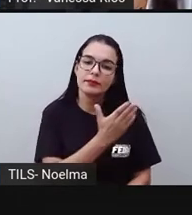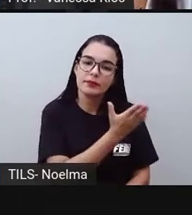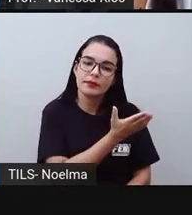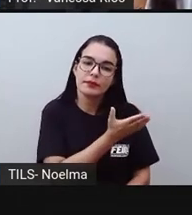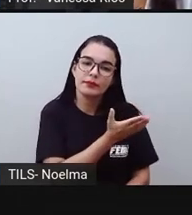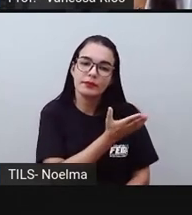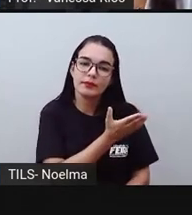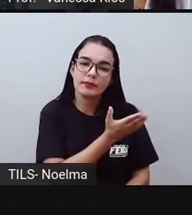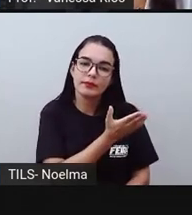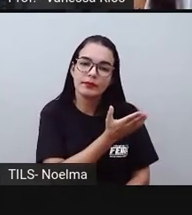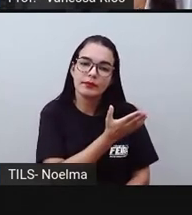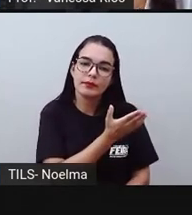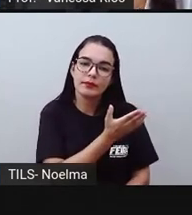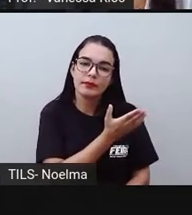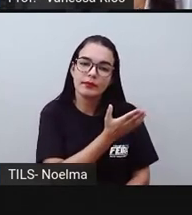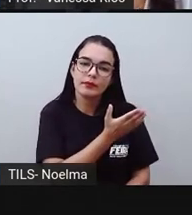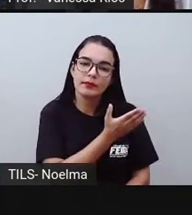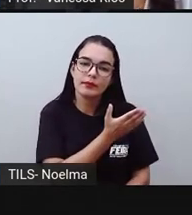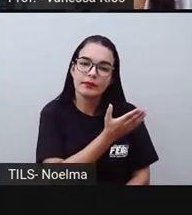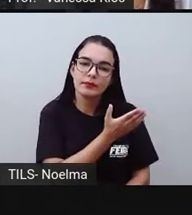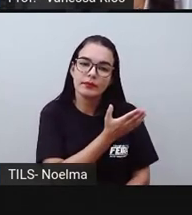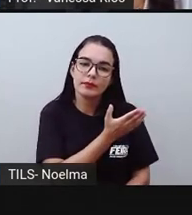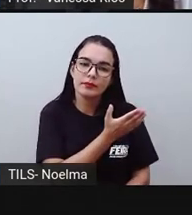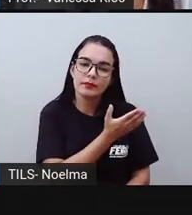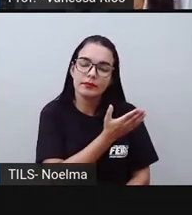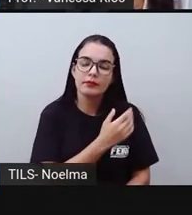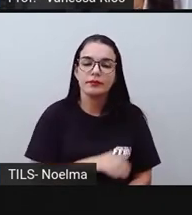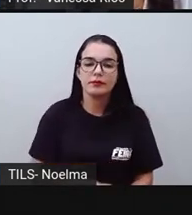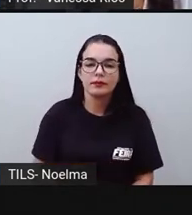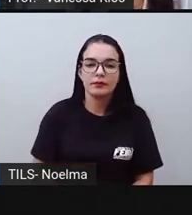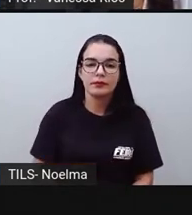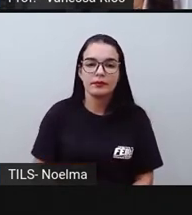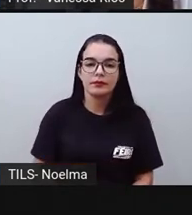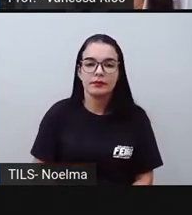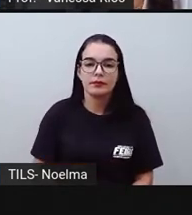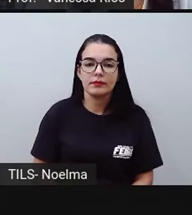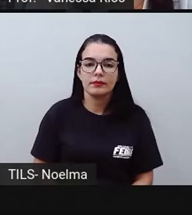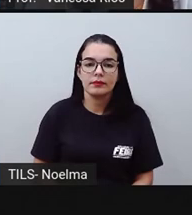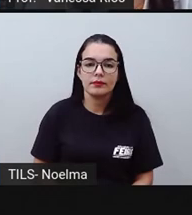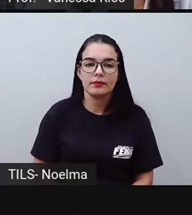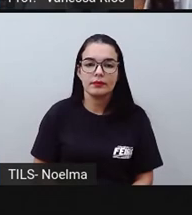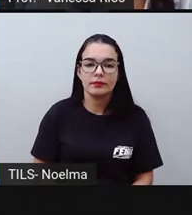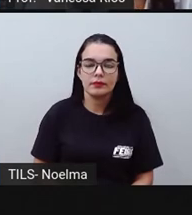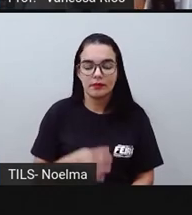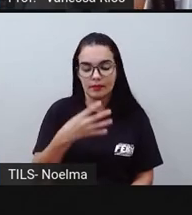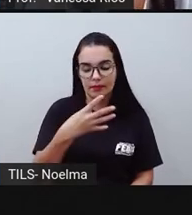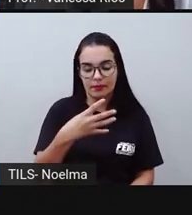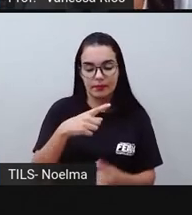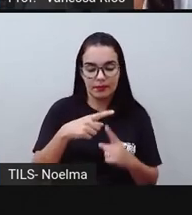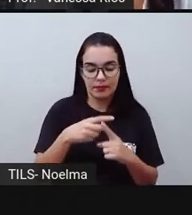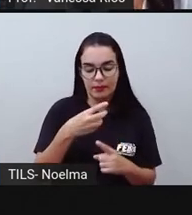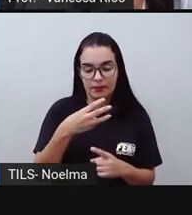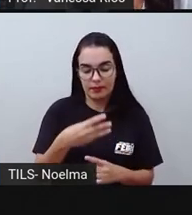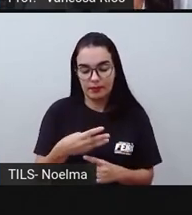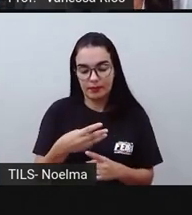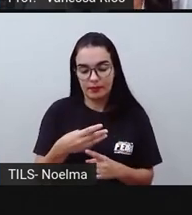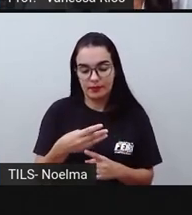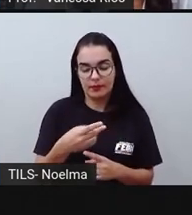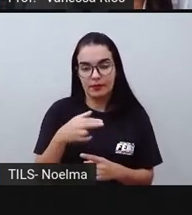aí a gente já observa 4 vezes 3 mais 2. E aí, 4 vezes 3 dá 12, mais